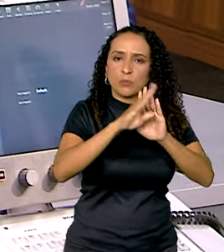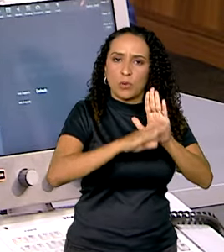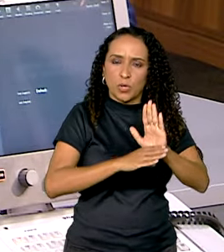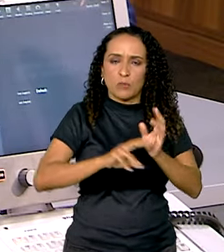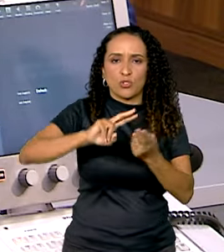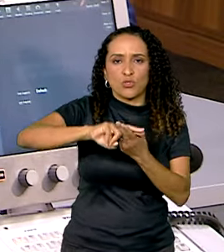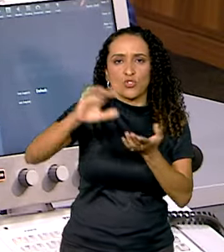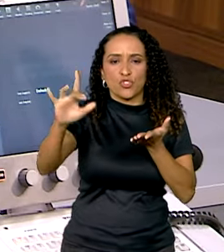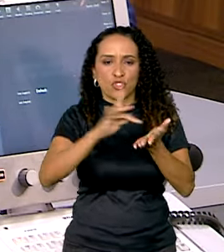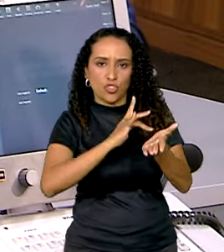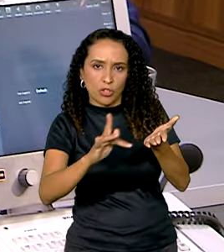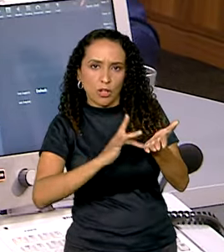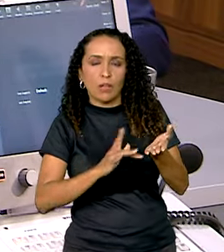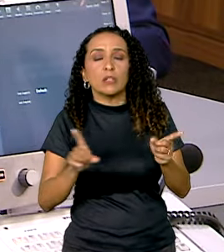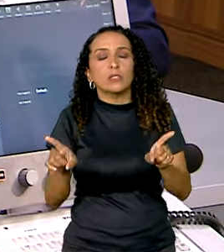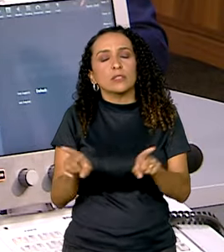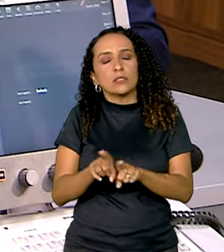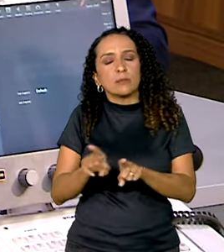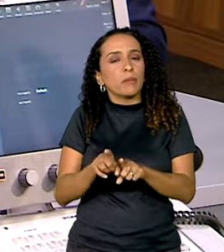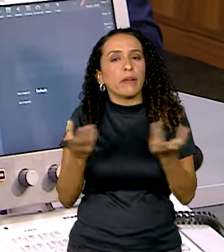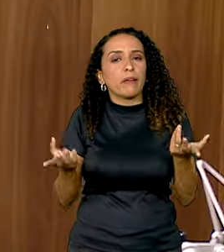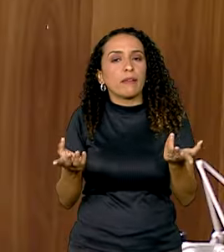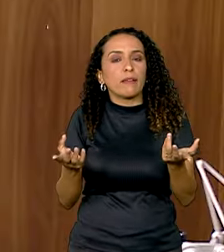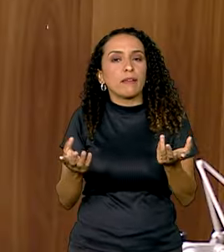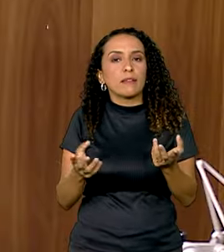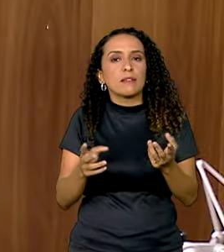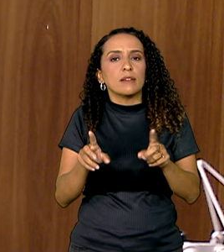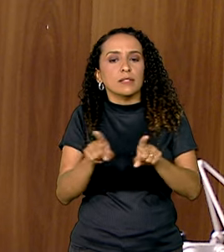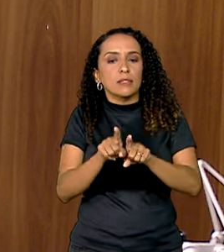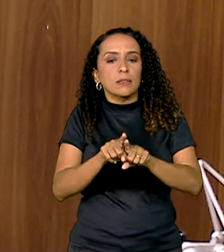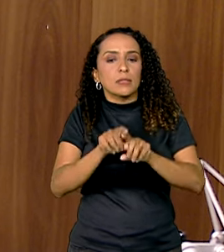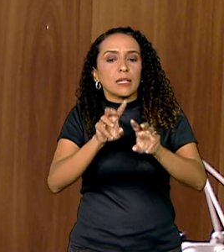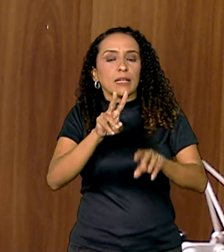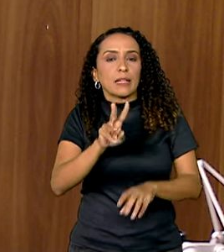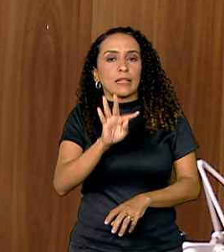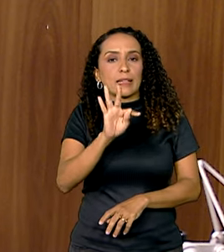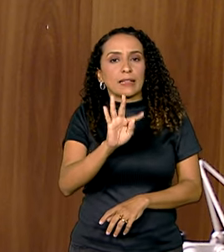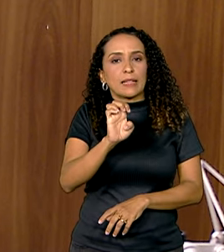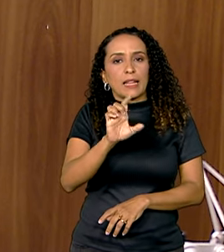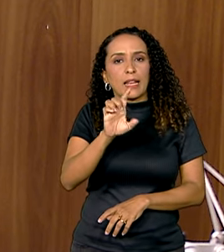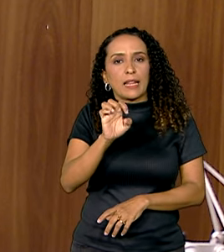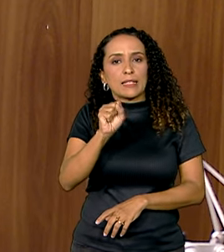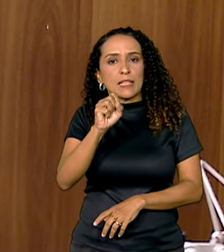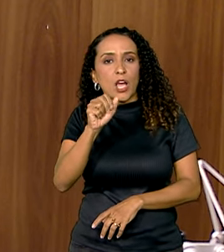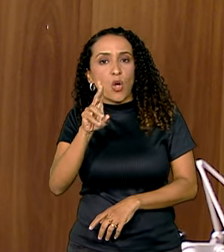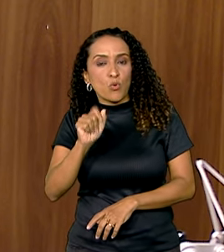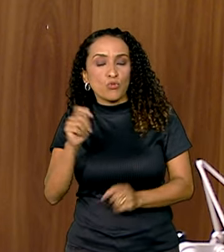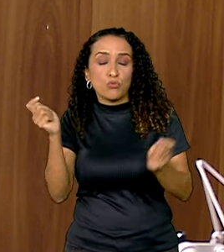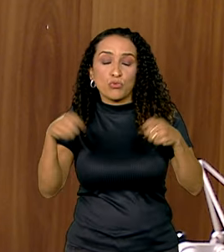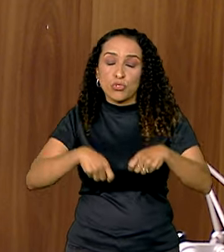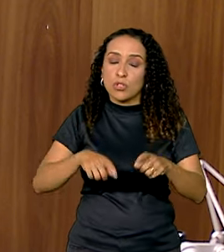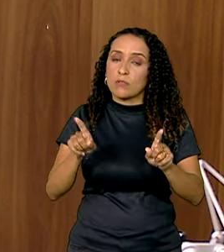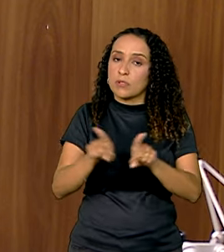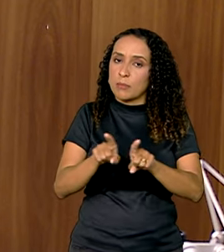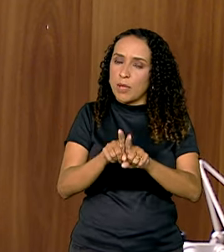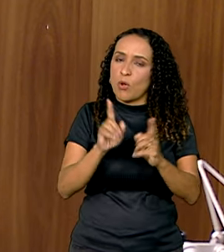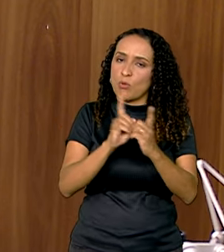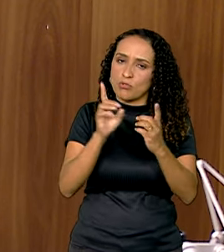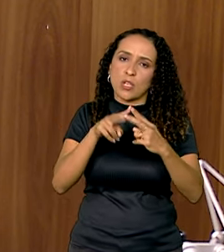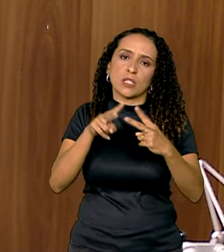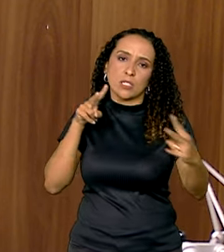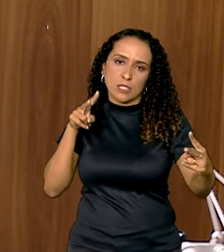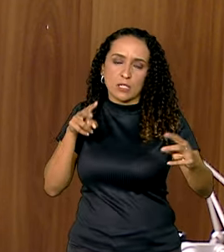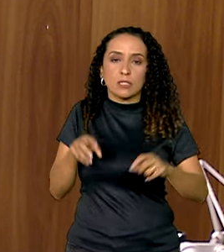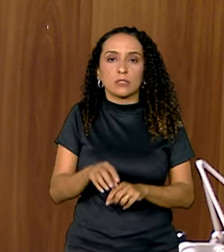Digital, e também através da telesaúde, com a possibilidade de consultas à distância. E